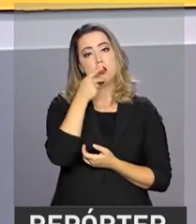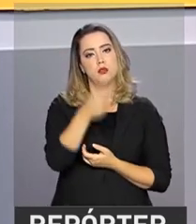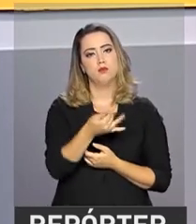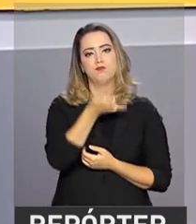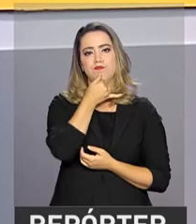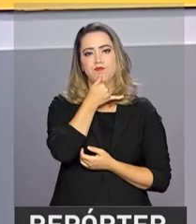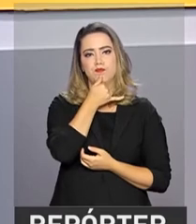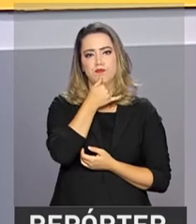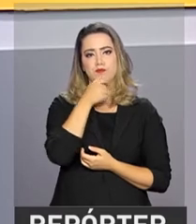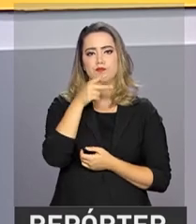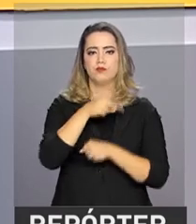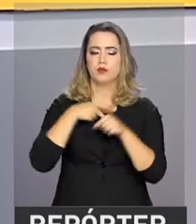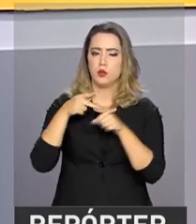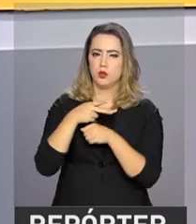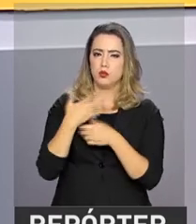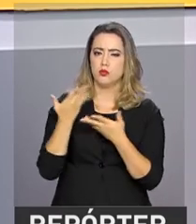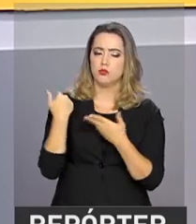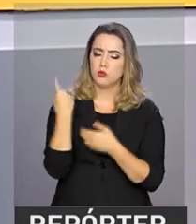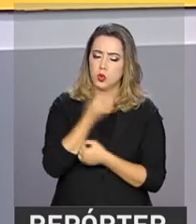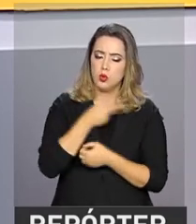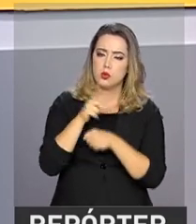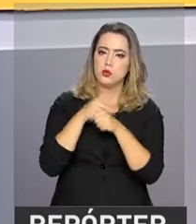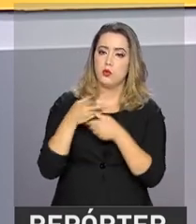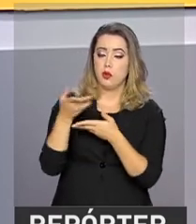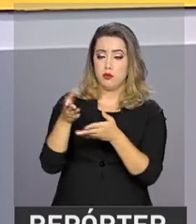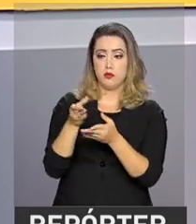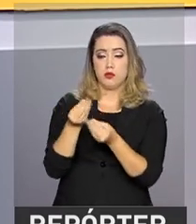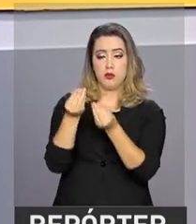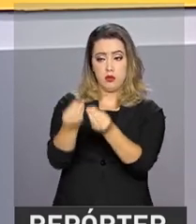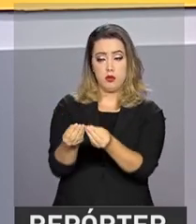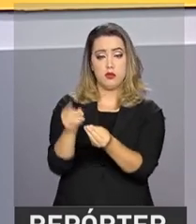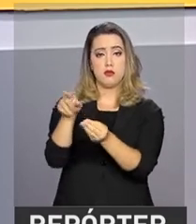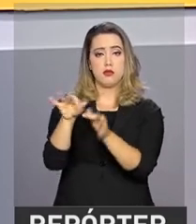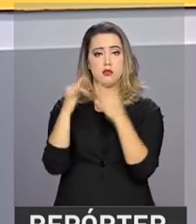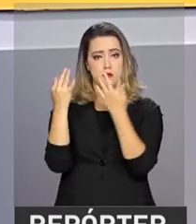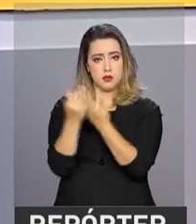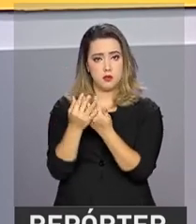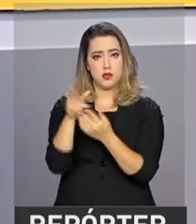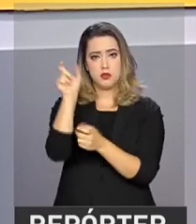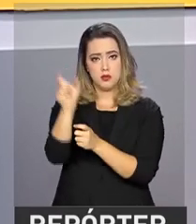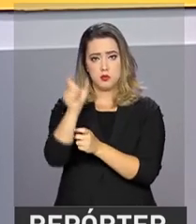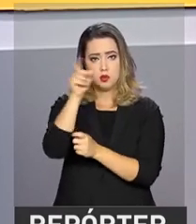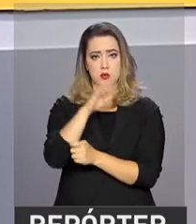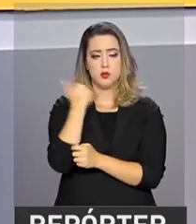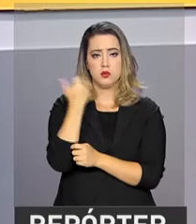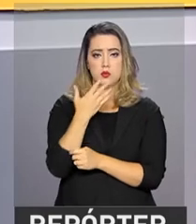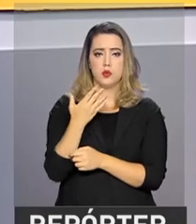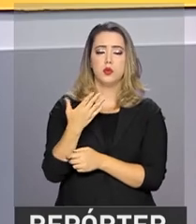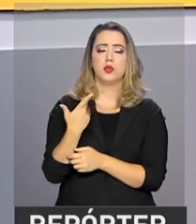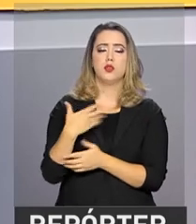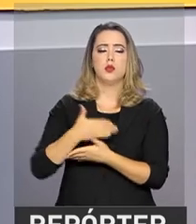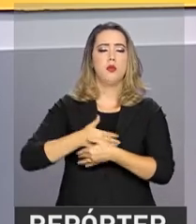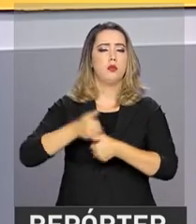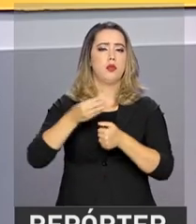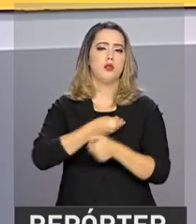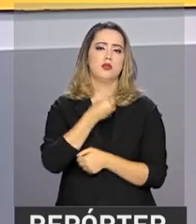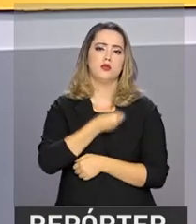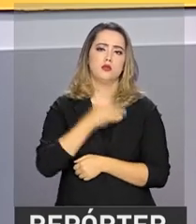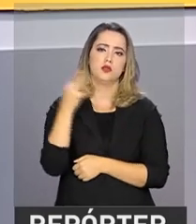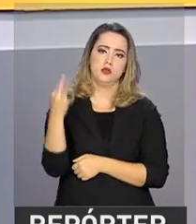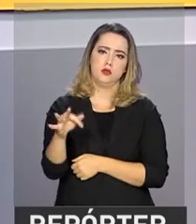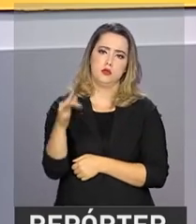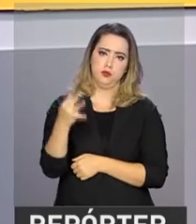dos do país às famílias das vítimas fatais estende votos de rápida recuperação aos feridos e transmite sua solidariedade